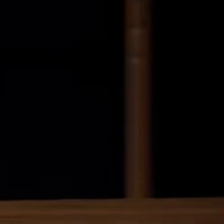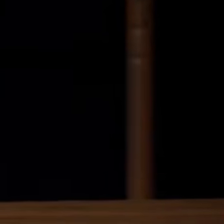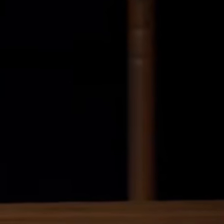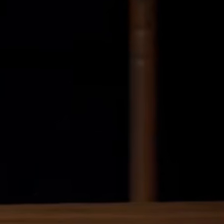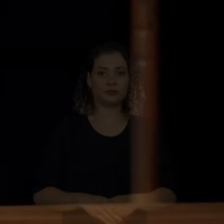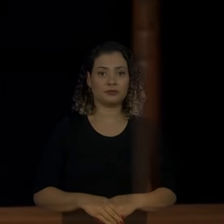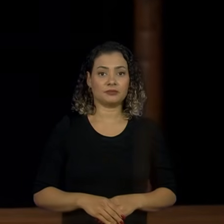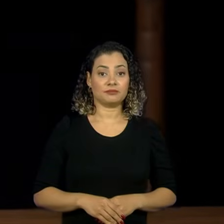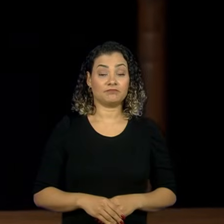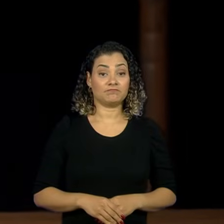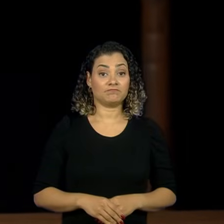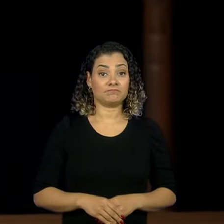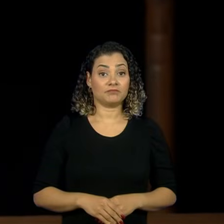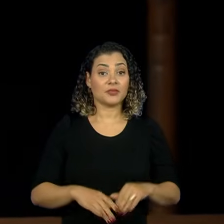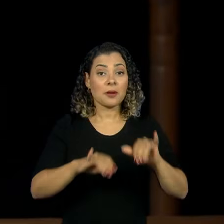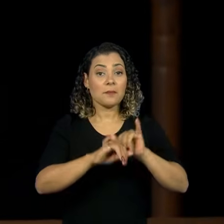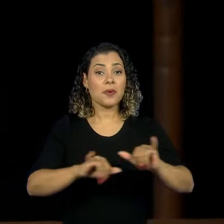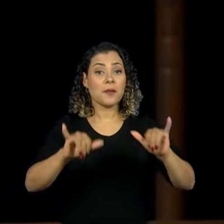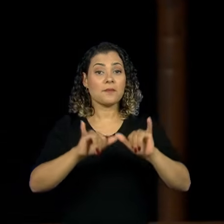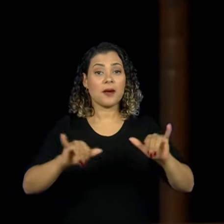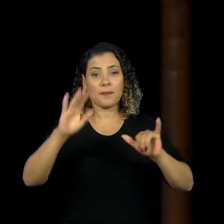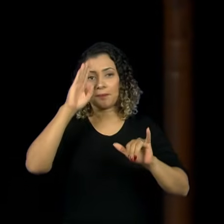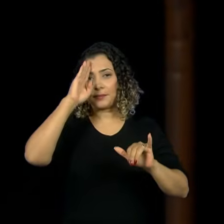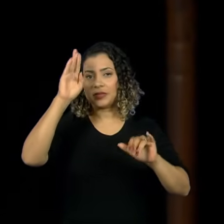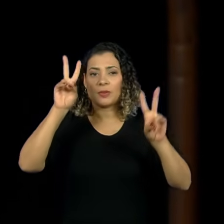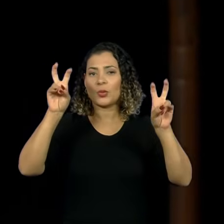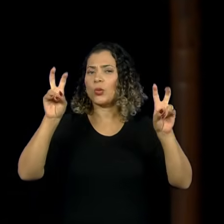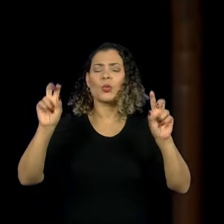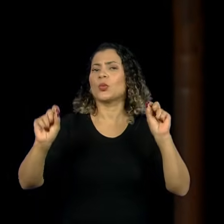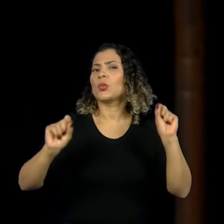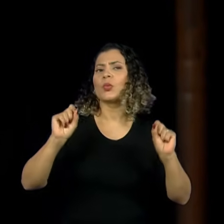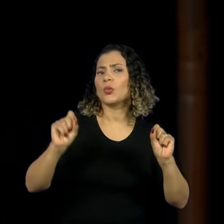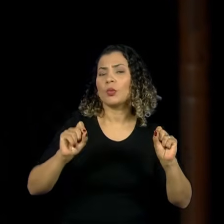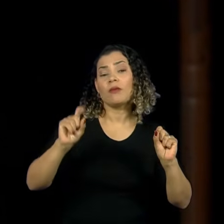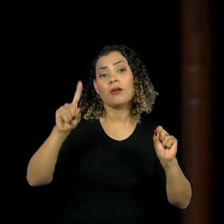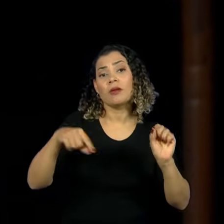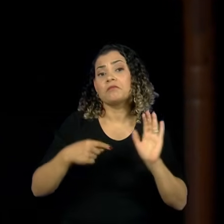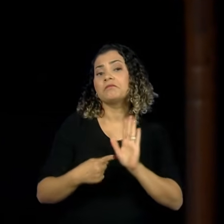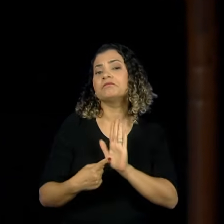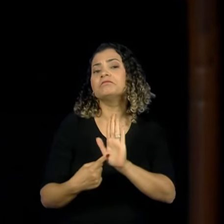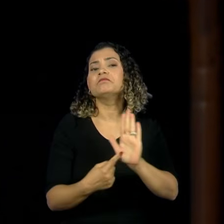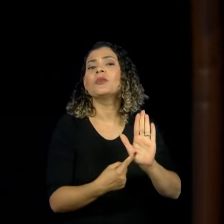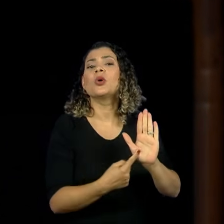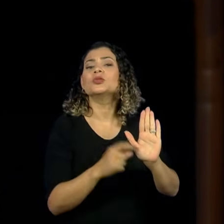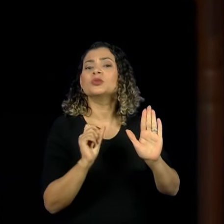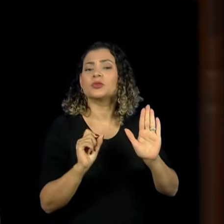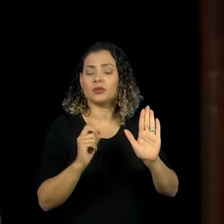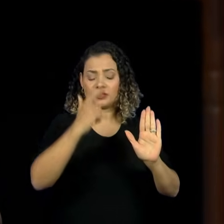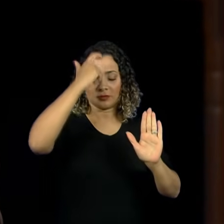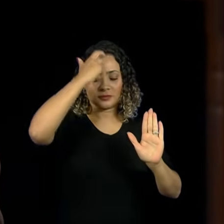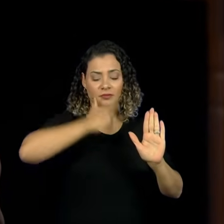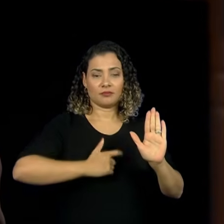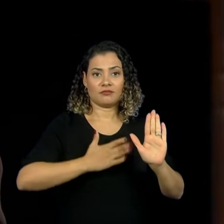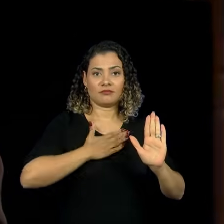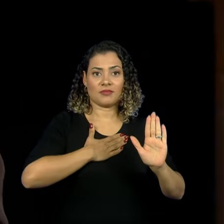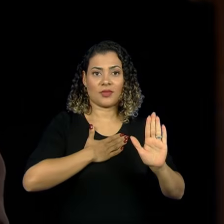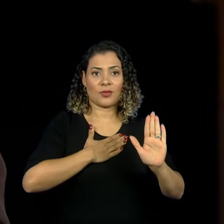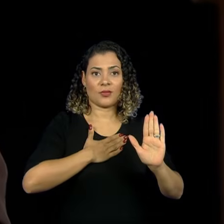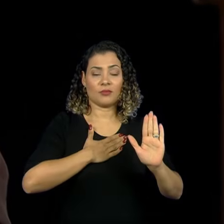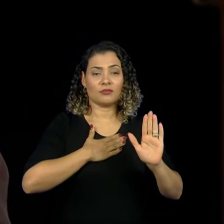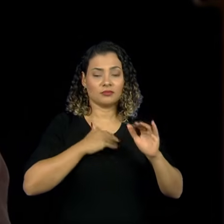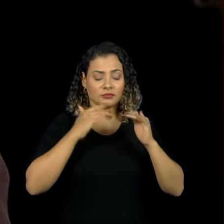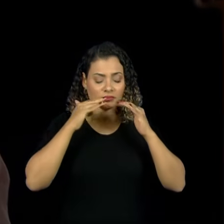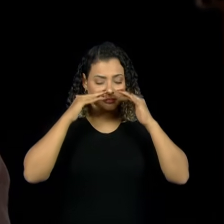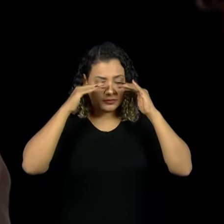A manchete que mais aparece, na verdade, é a que está estampada no meio dos meus olhos. Sinto sua